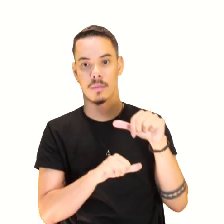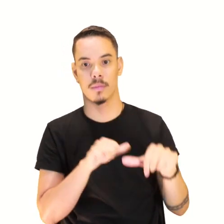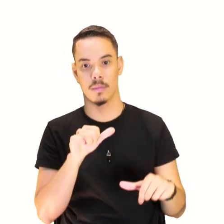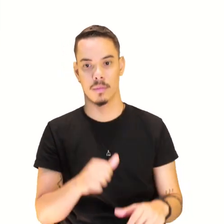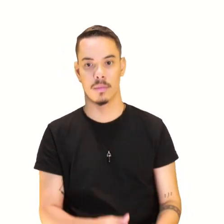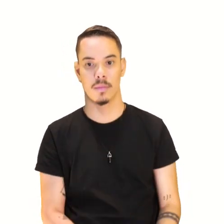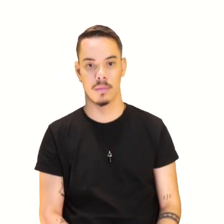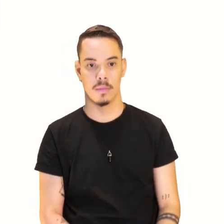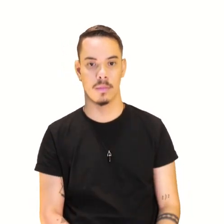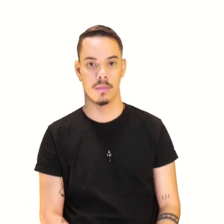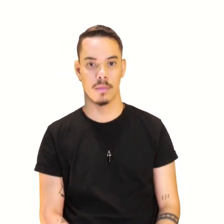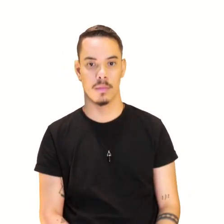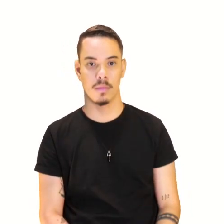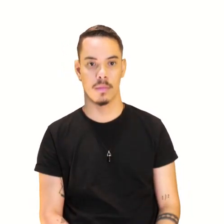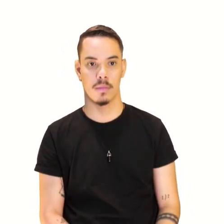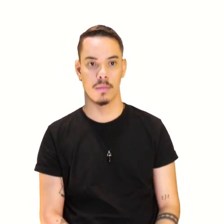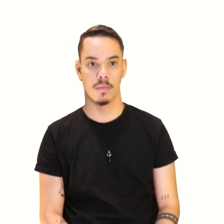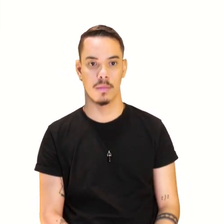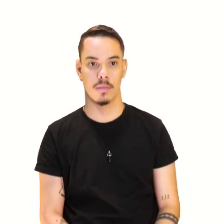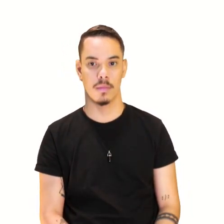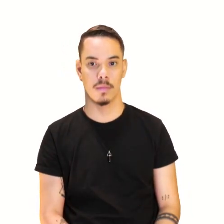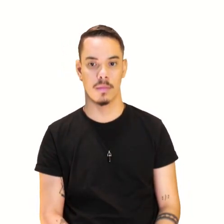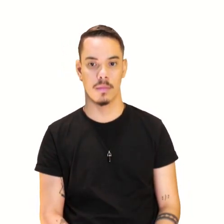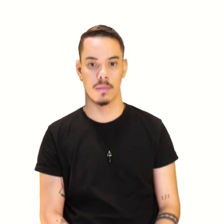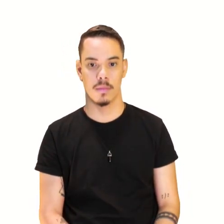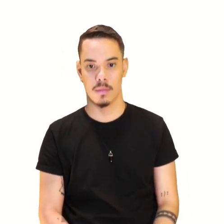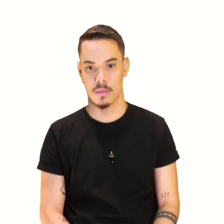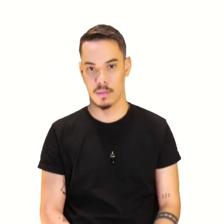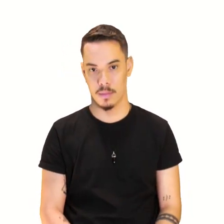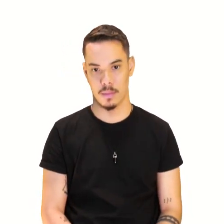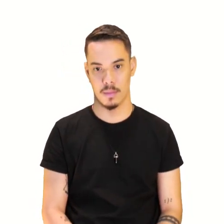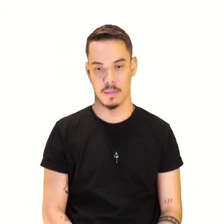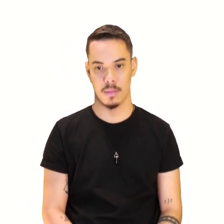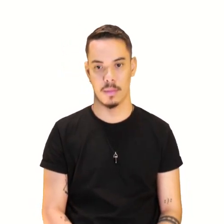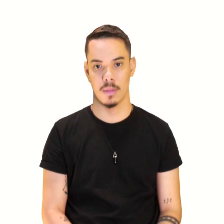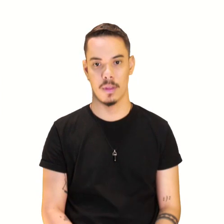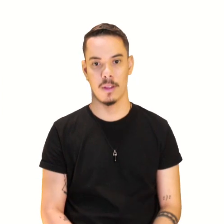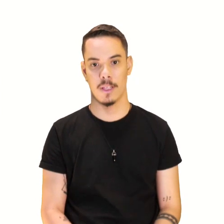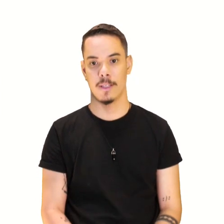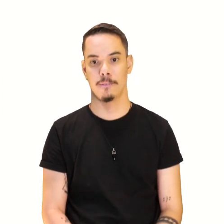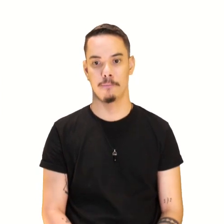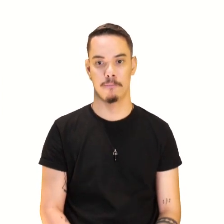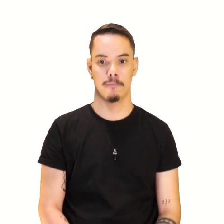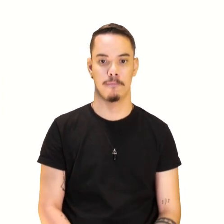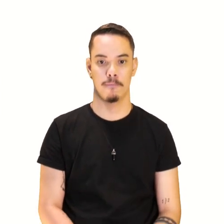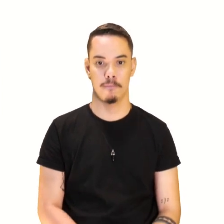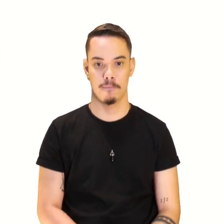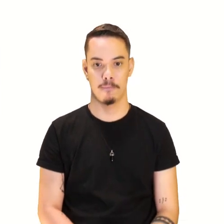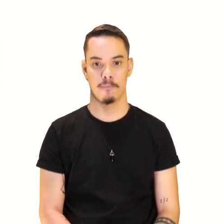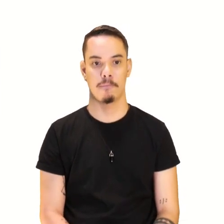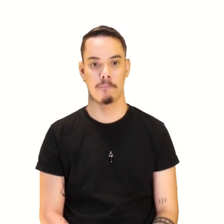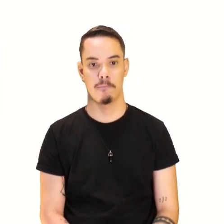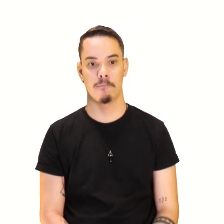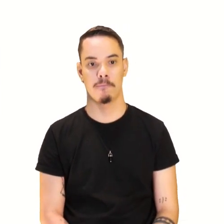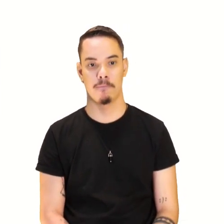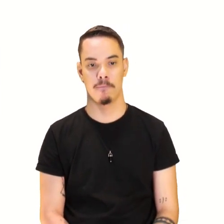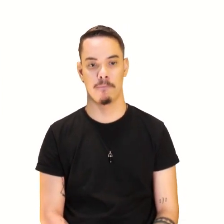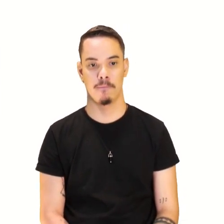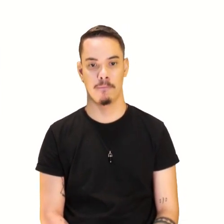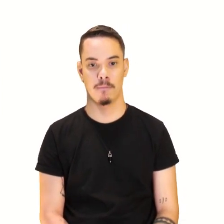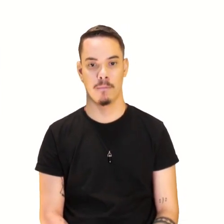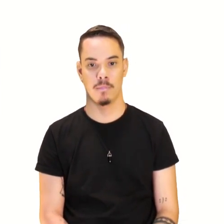dias né de cima com de baixo o 15 com 12 eu acho Ah é né